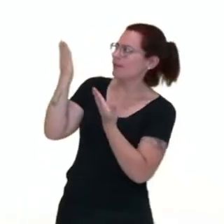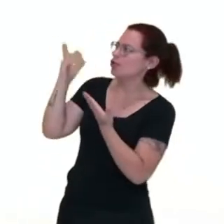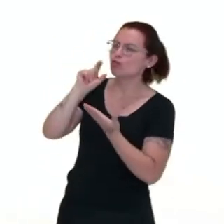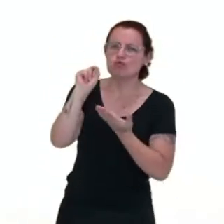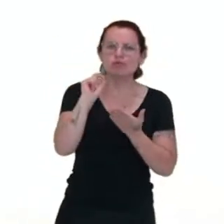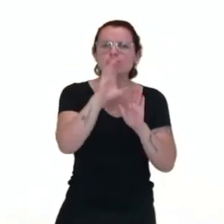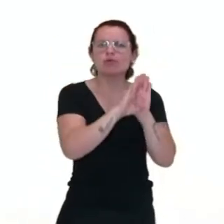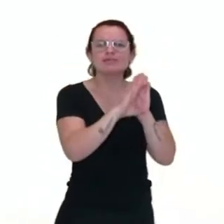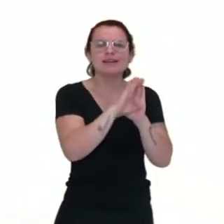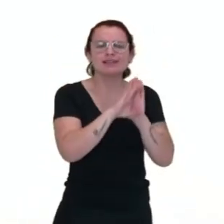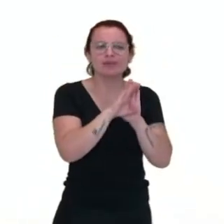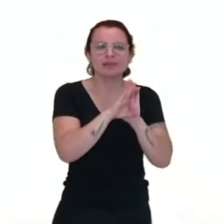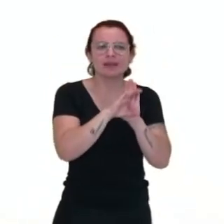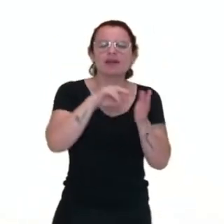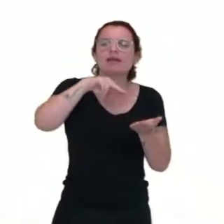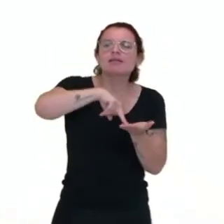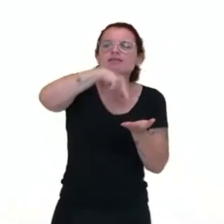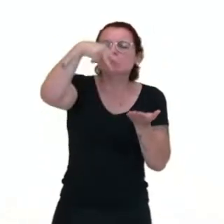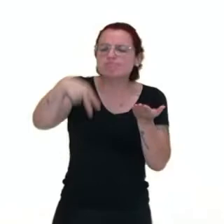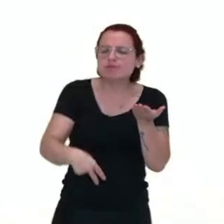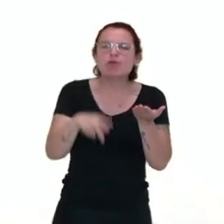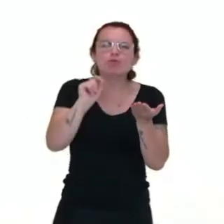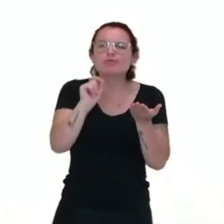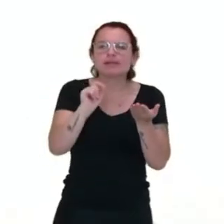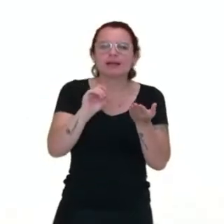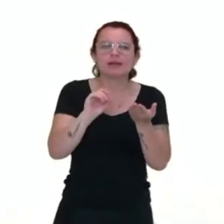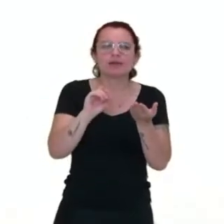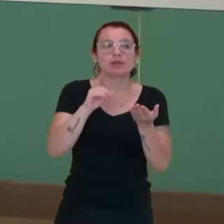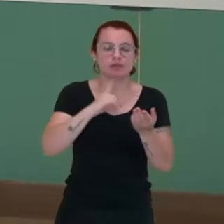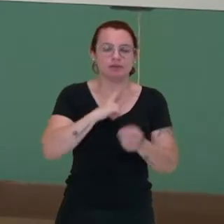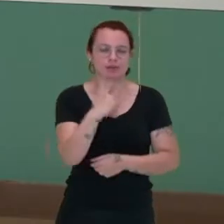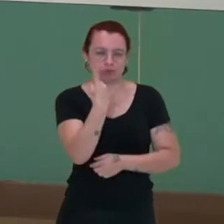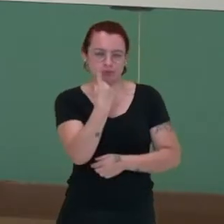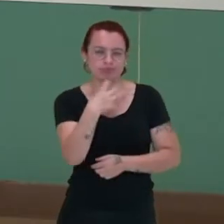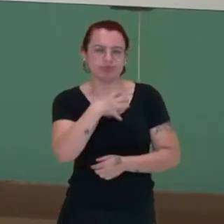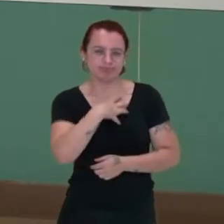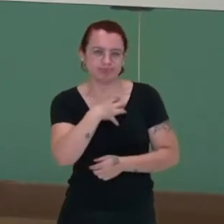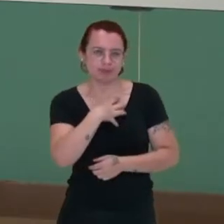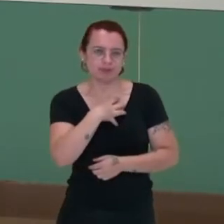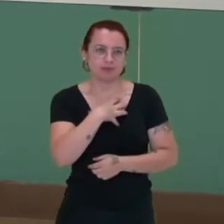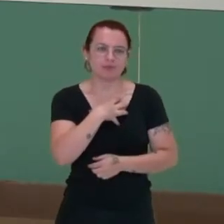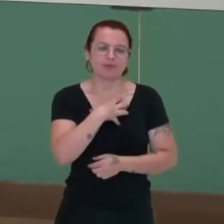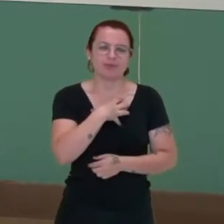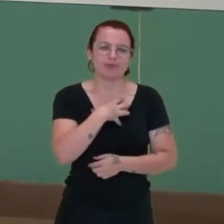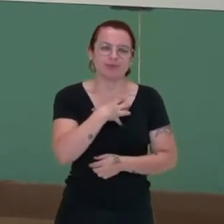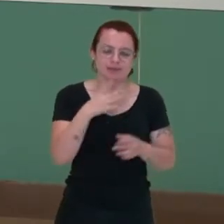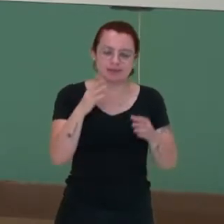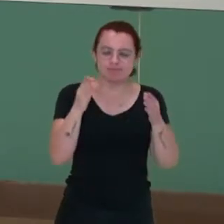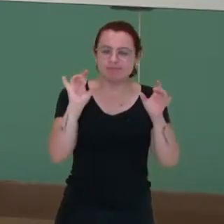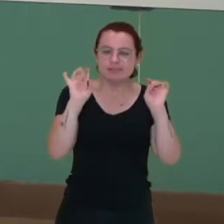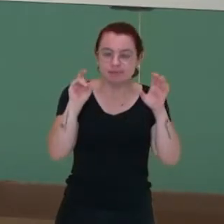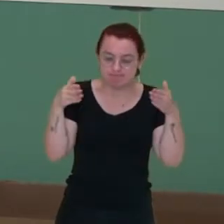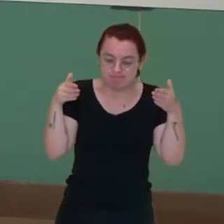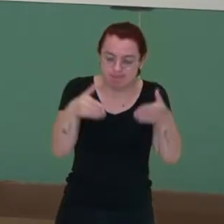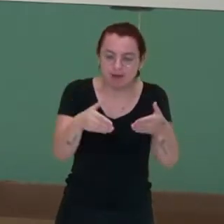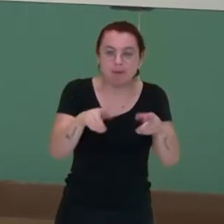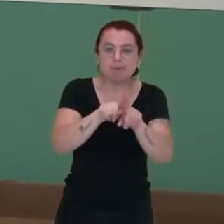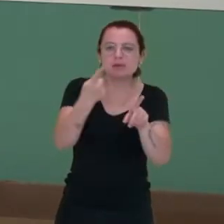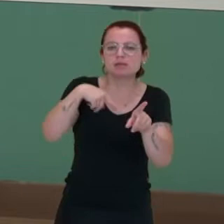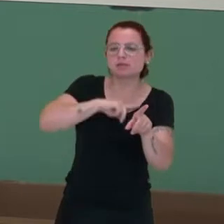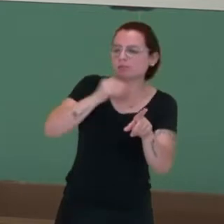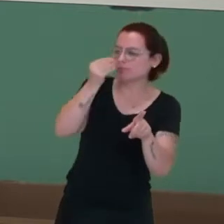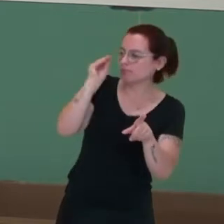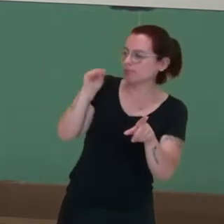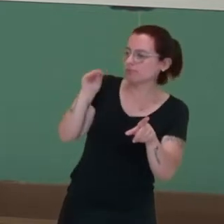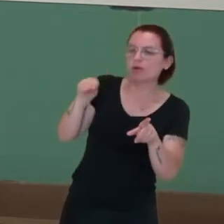queda livre, né? A queda livre é quando você tem um modelo, né? Um caso bem específico em que você ignora